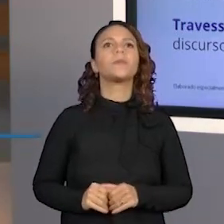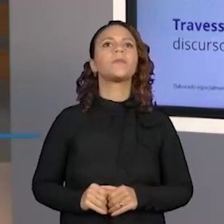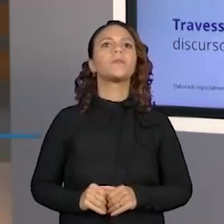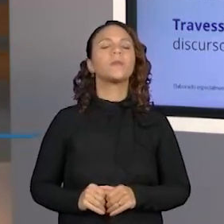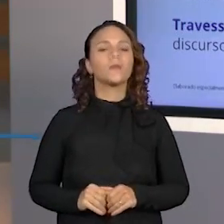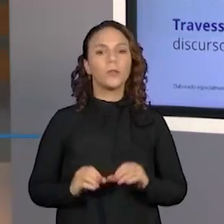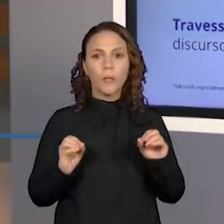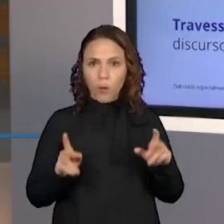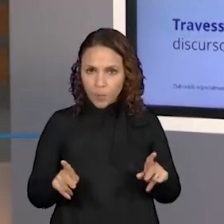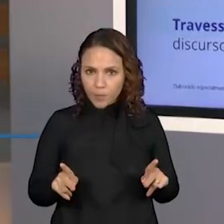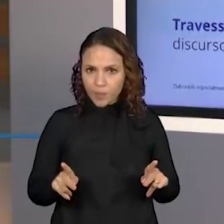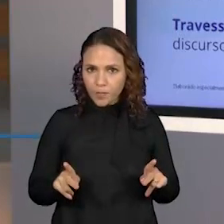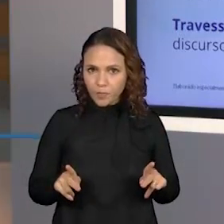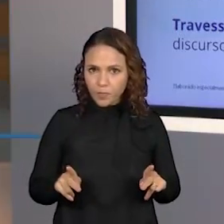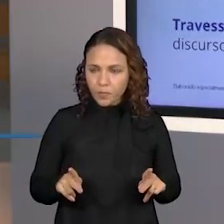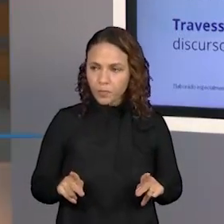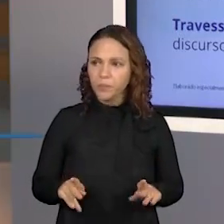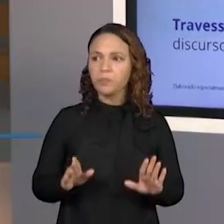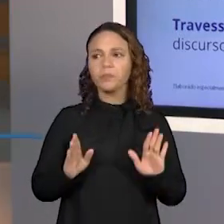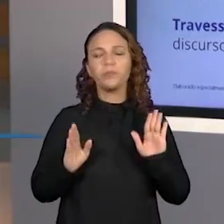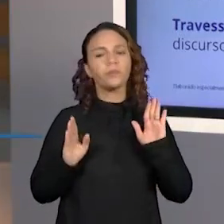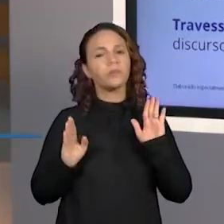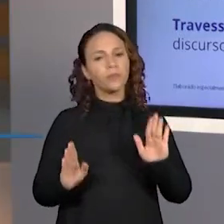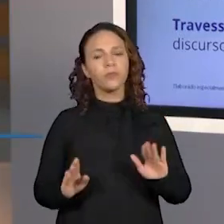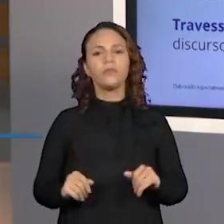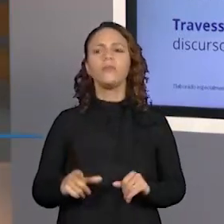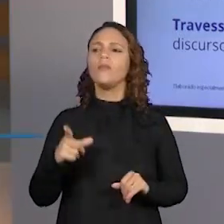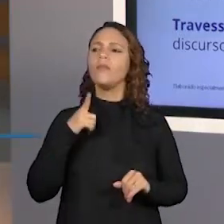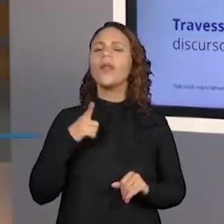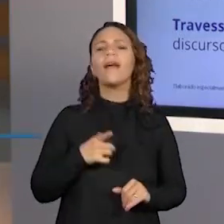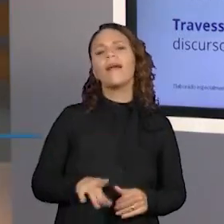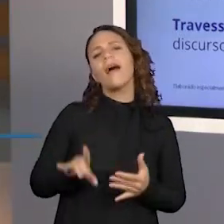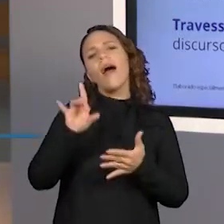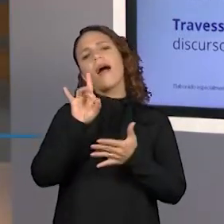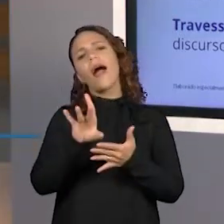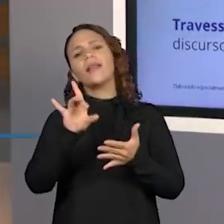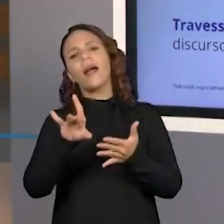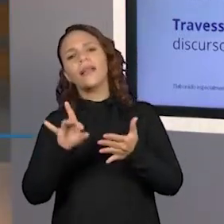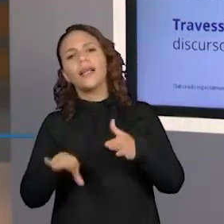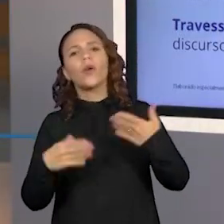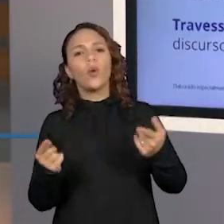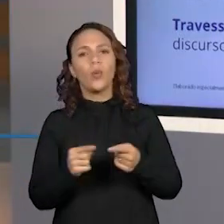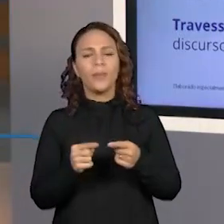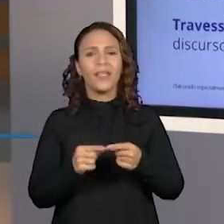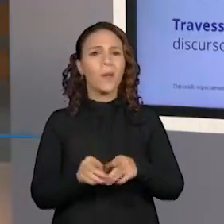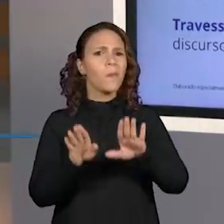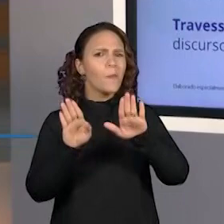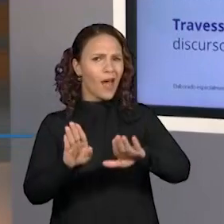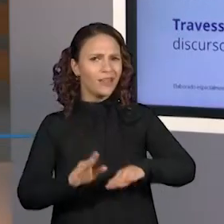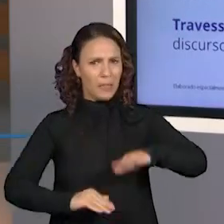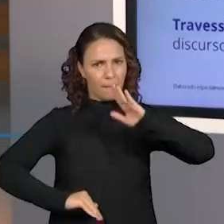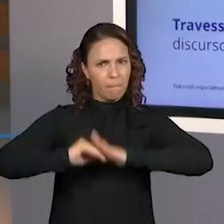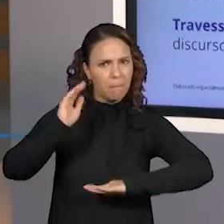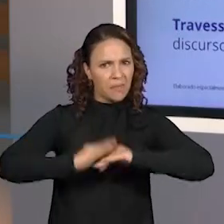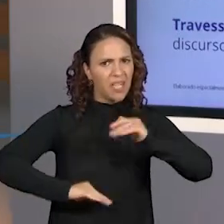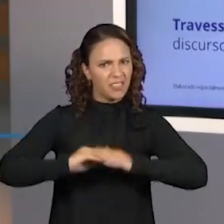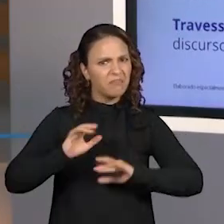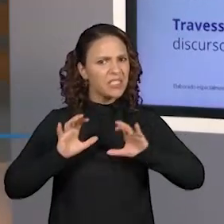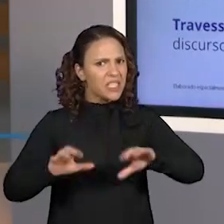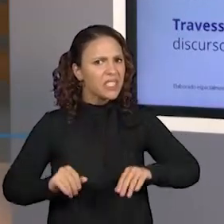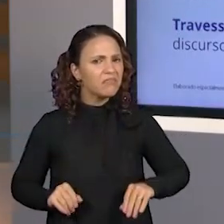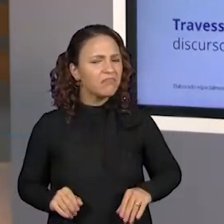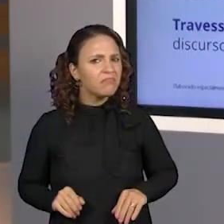Muito bem. Então, a gente viu aí pontos e para que esses pontos servem. Mas será que na prática fica